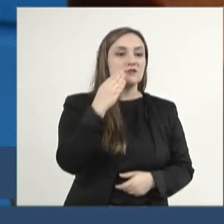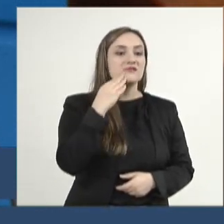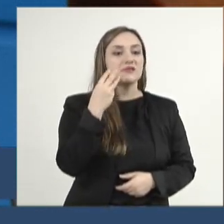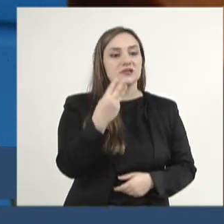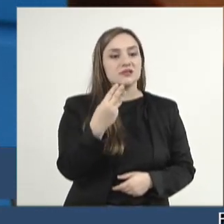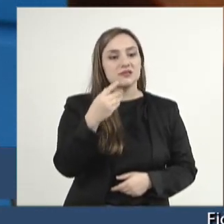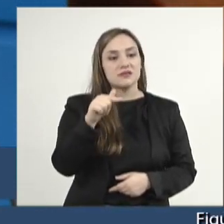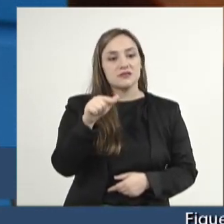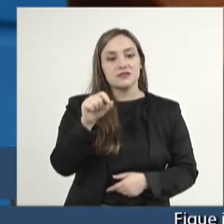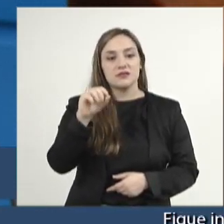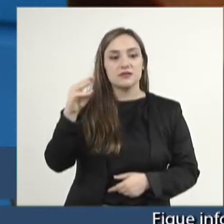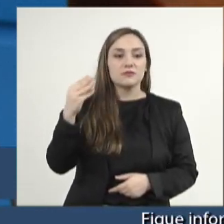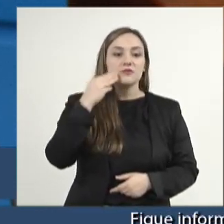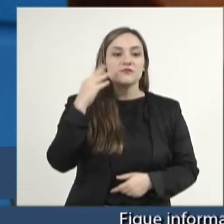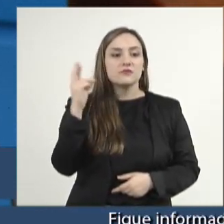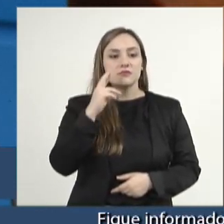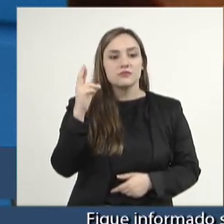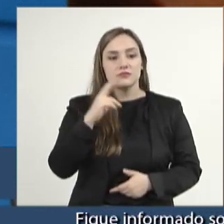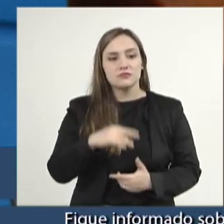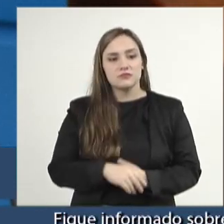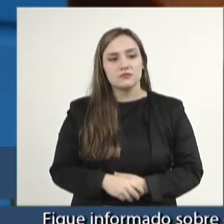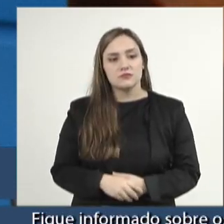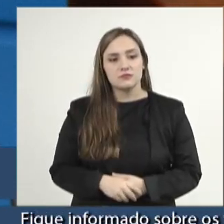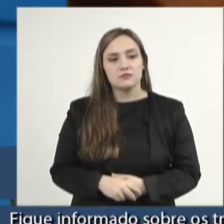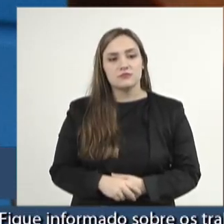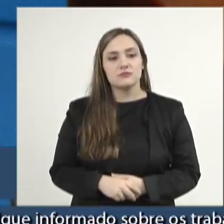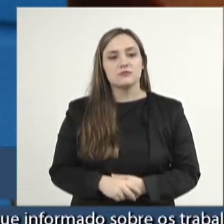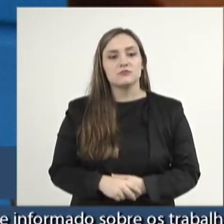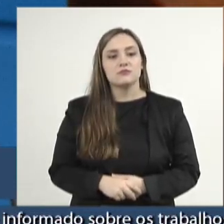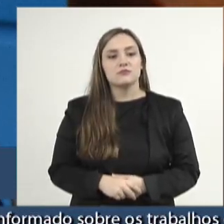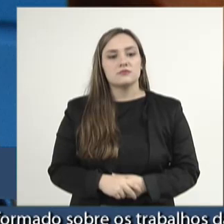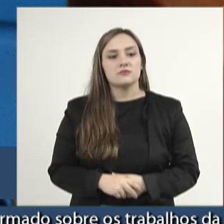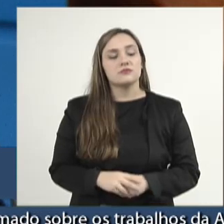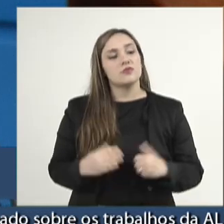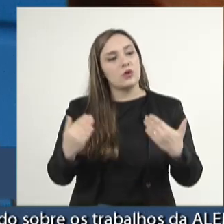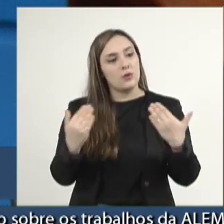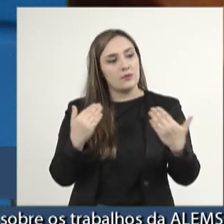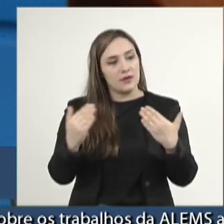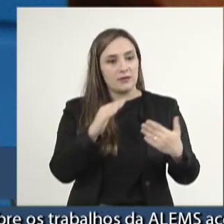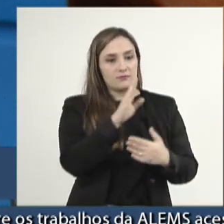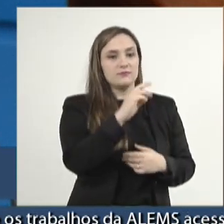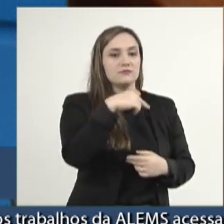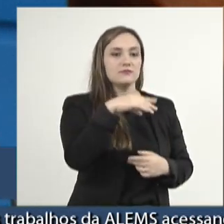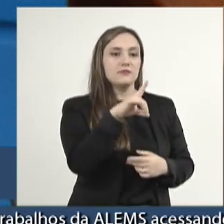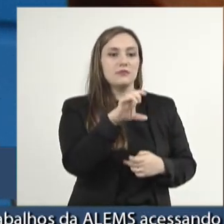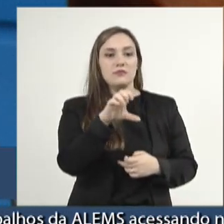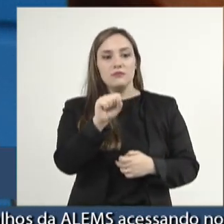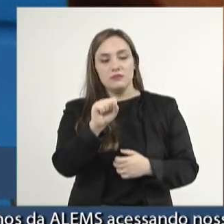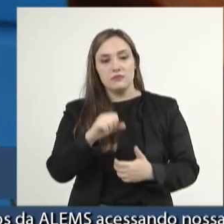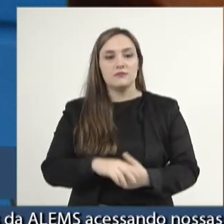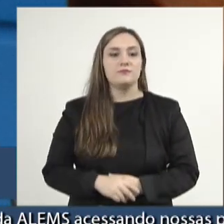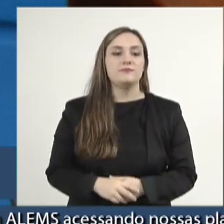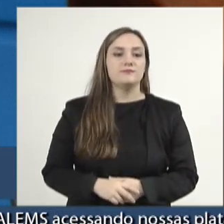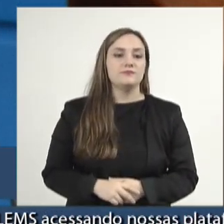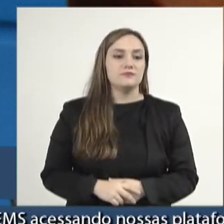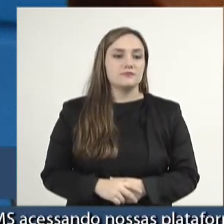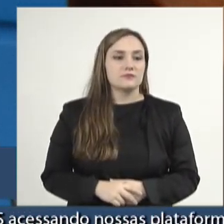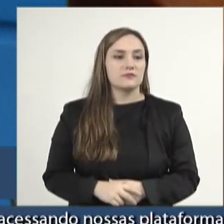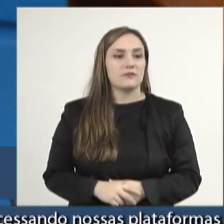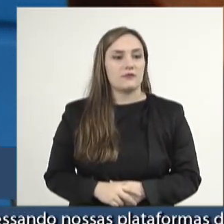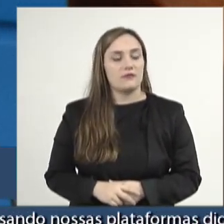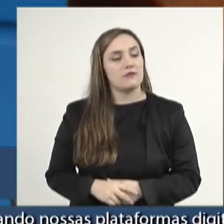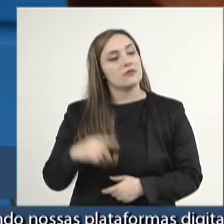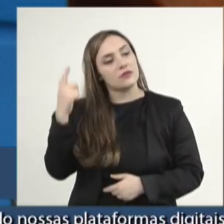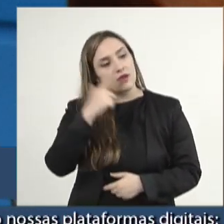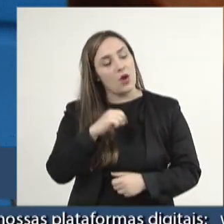2.370 bilhões de reais de recursos junto ao Banco Nacional de Desenvolvimento Econômico e Social, o BNDES, para